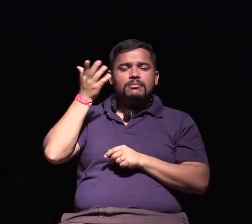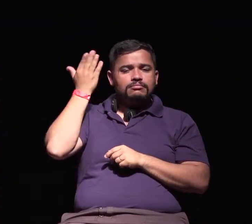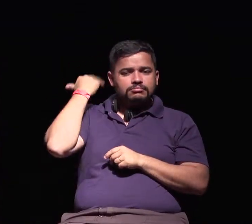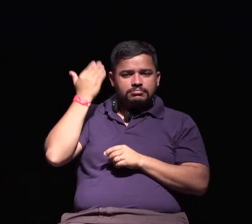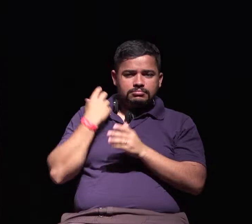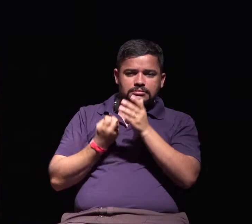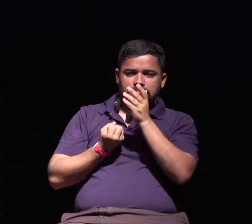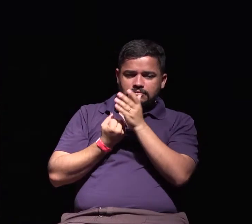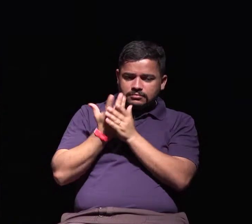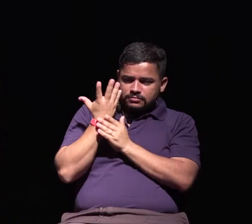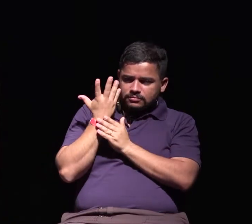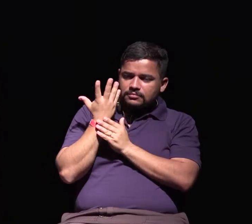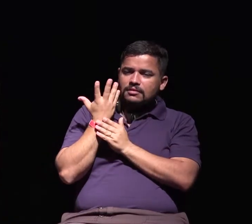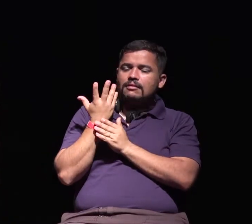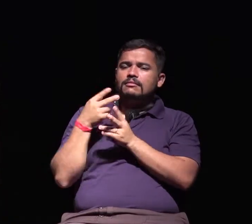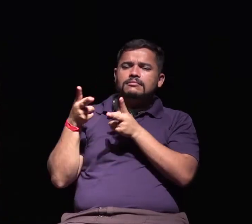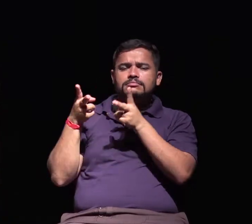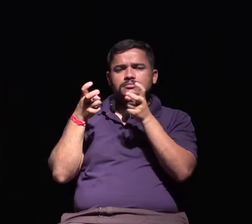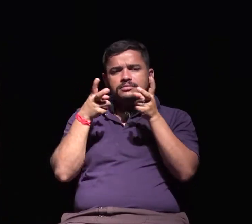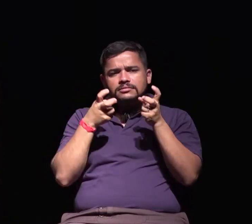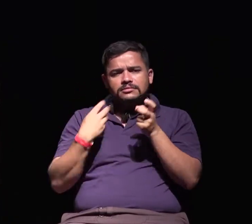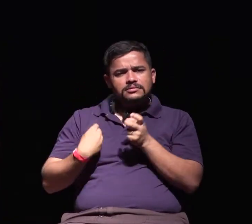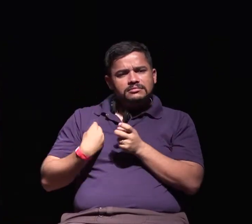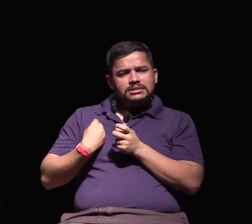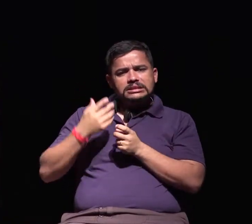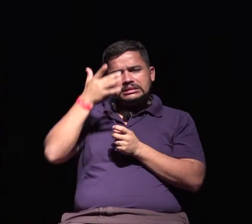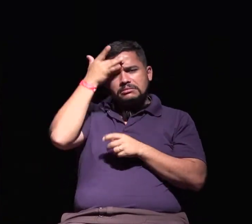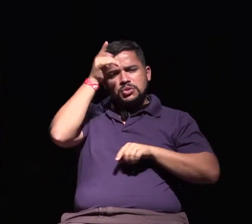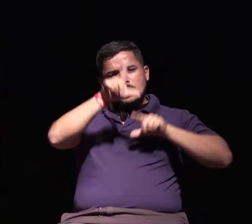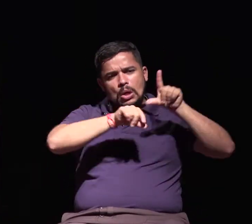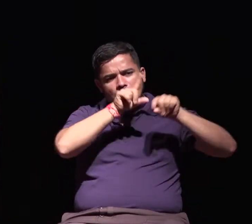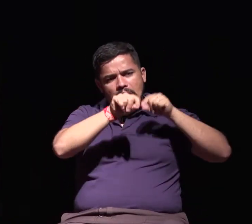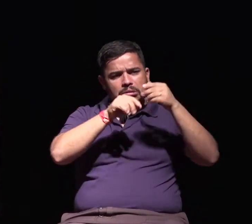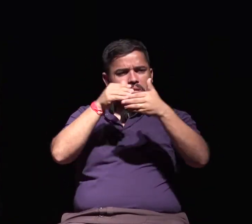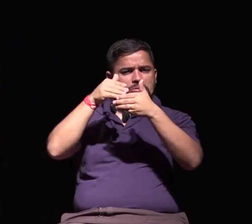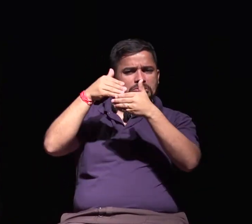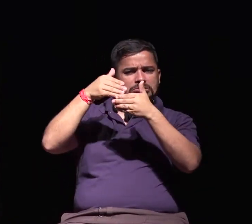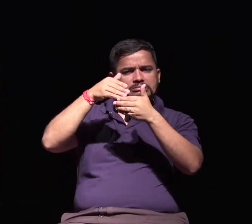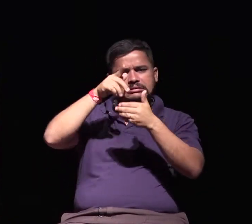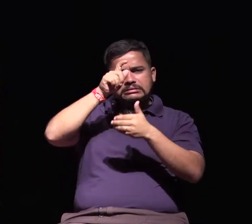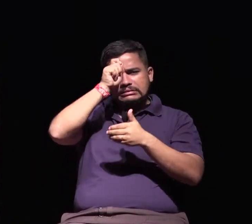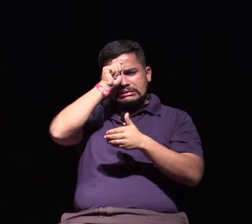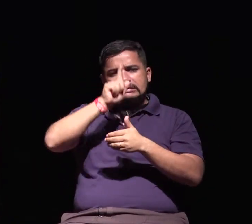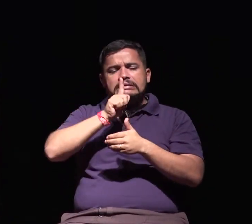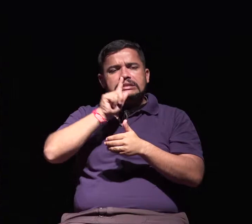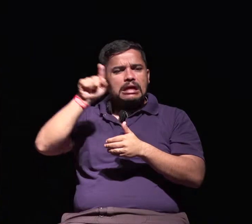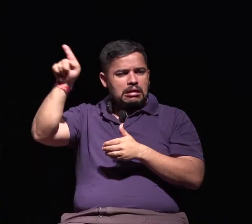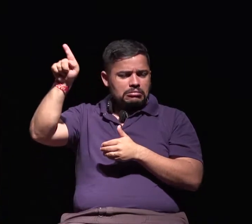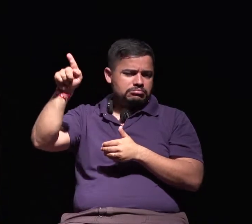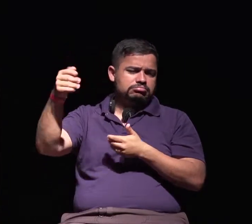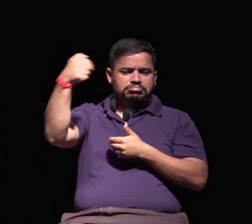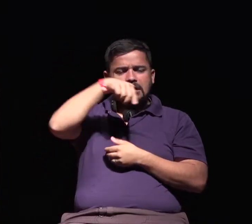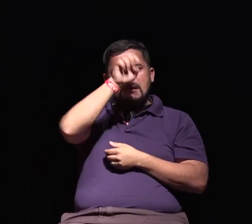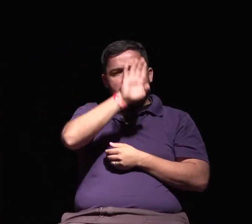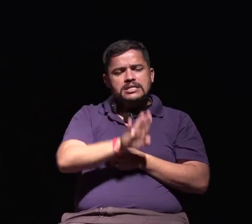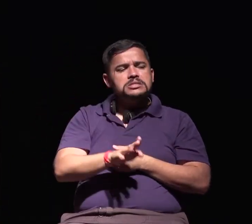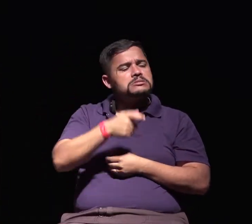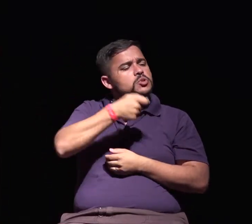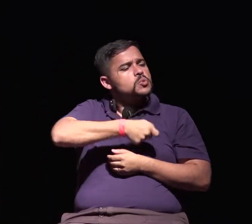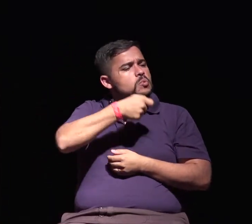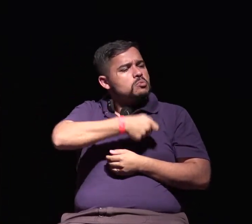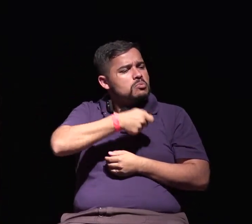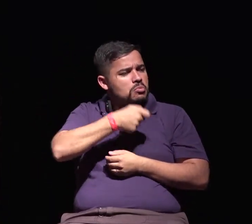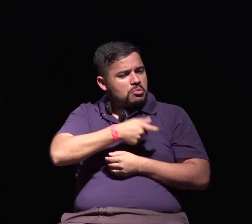de Transobjeto, notava-se a presença de muitos curadores estrangeiros nos festivais de dança no Brasil, cobrando uma